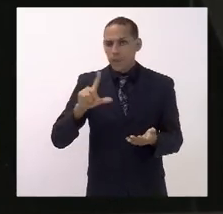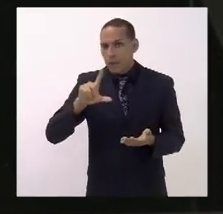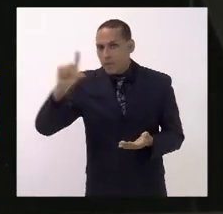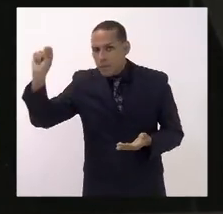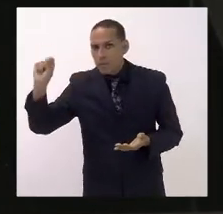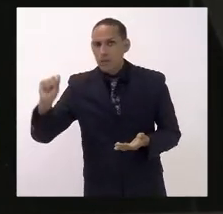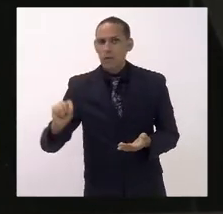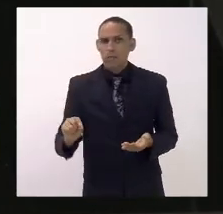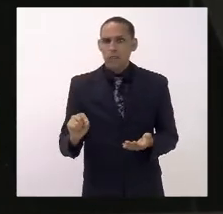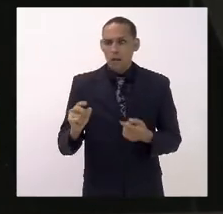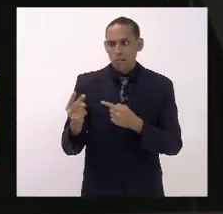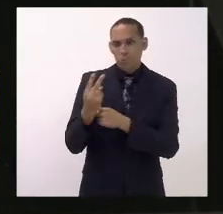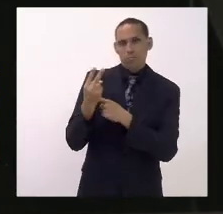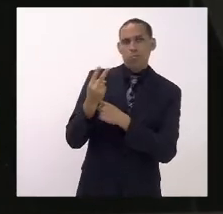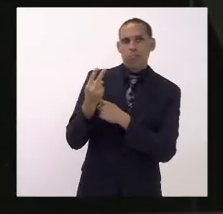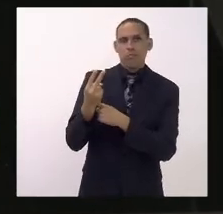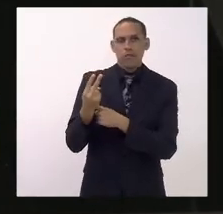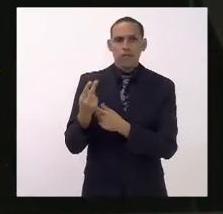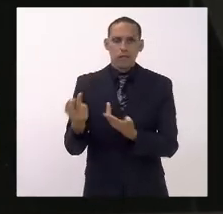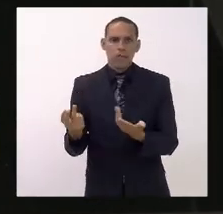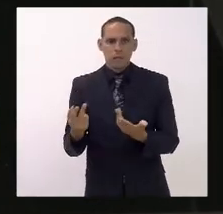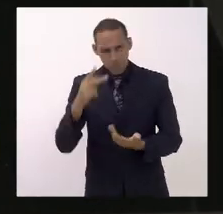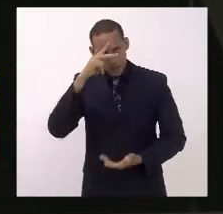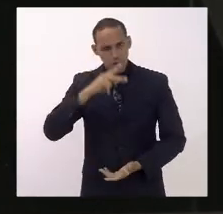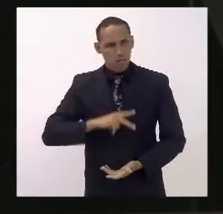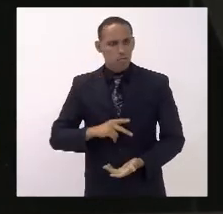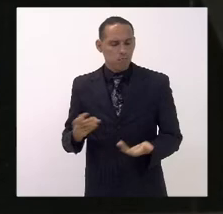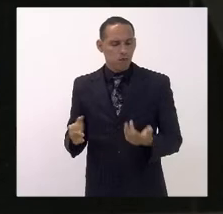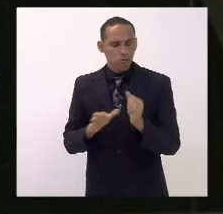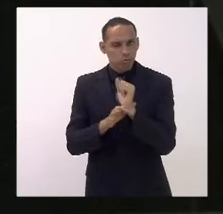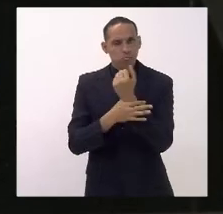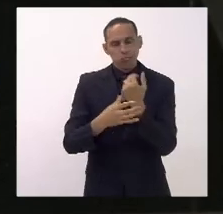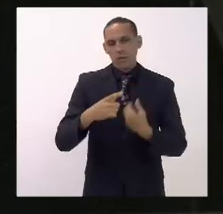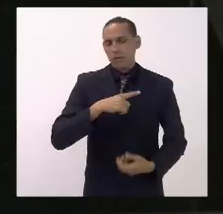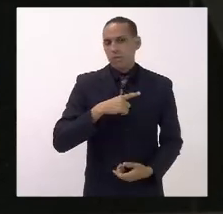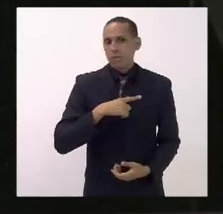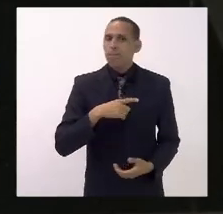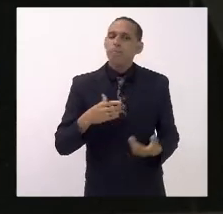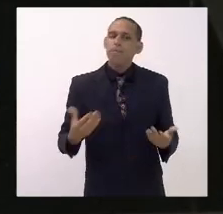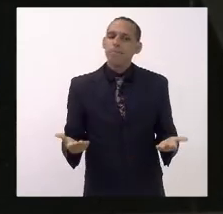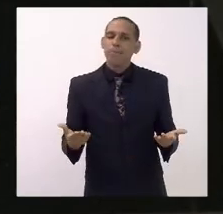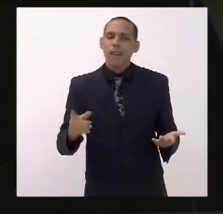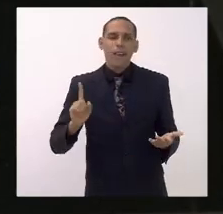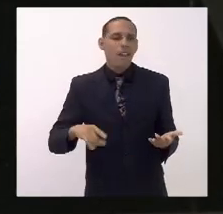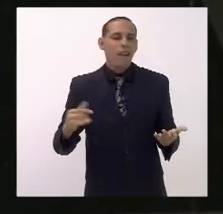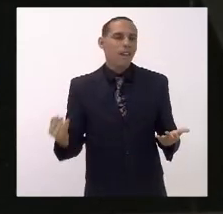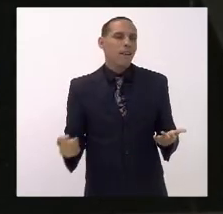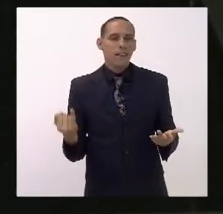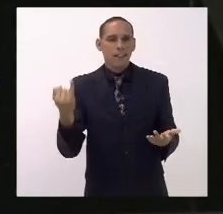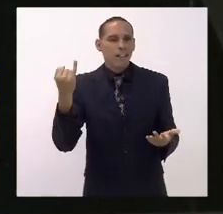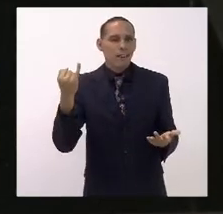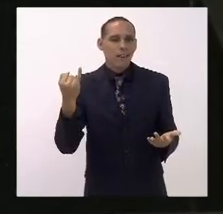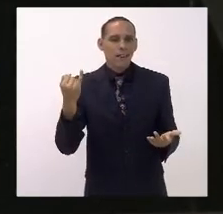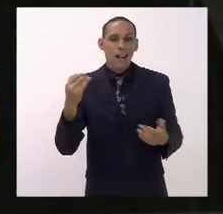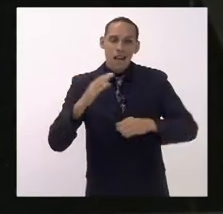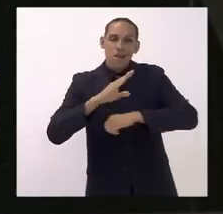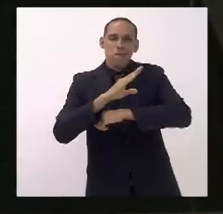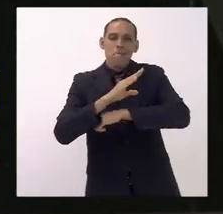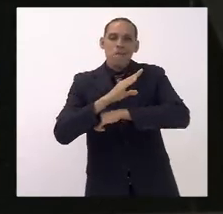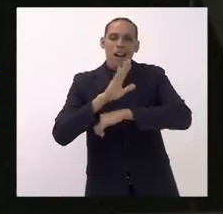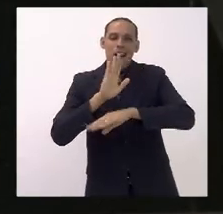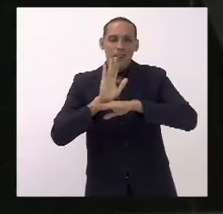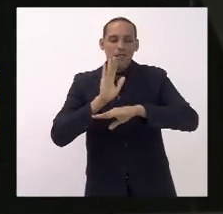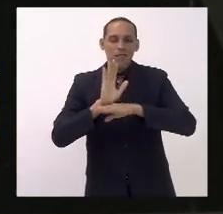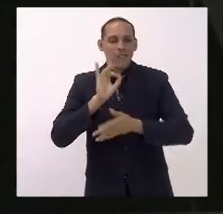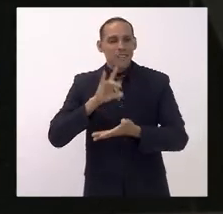se resguardar, não é, com segurança. Então, essa é fundamental essa plataforma,